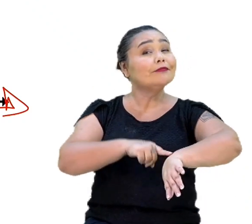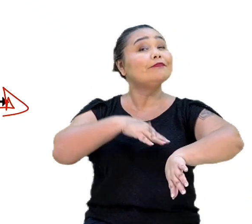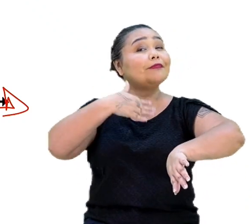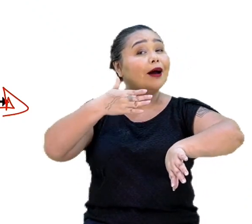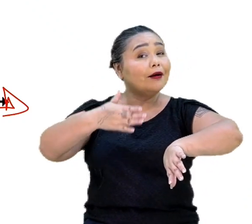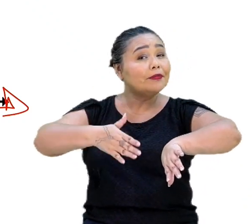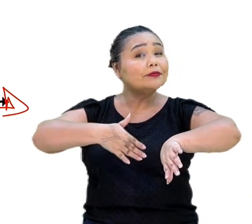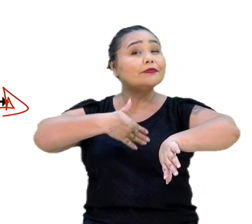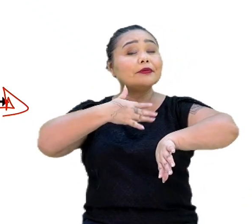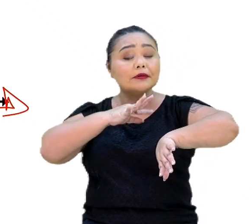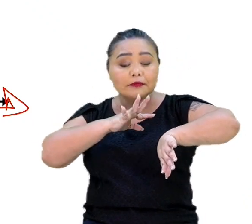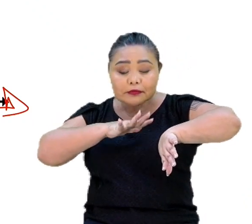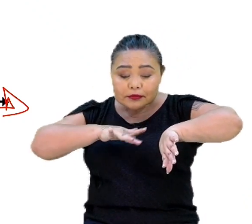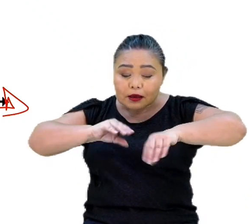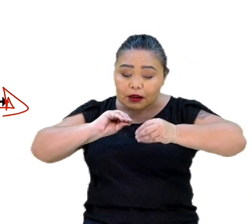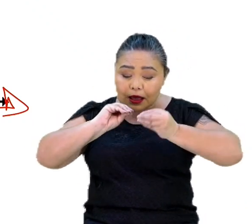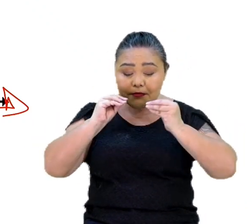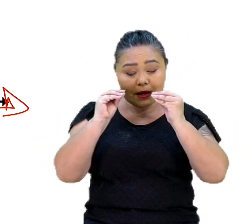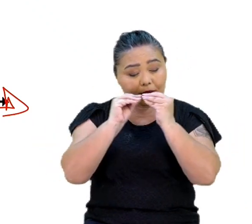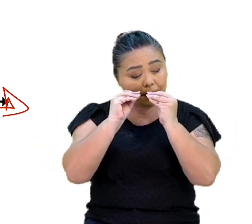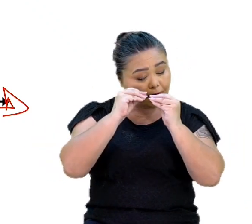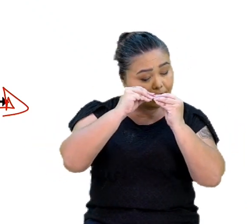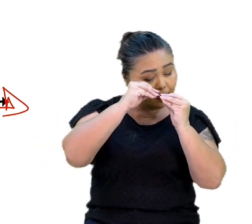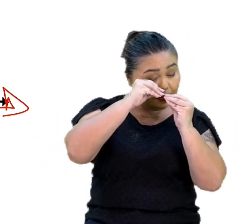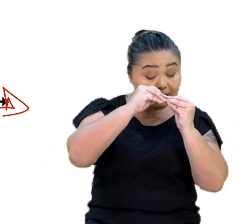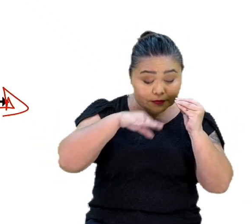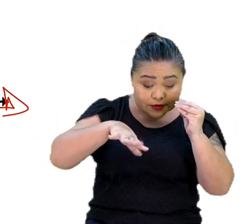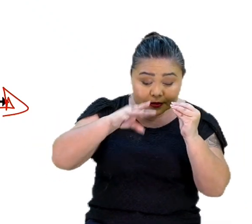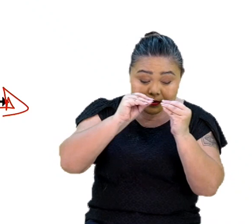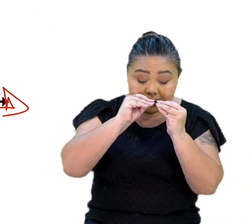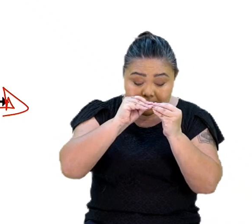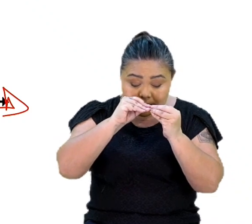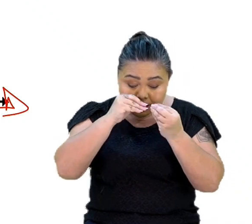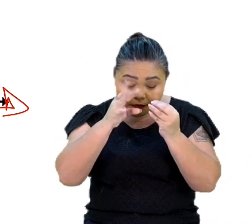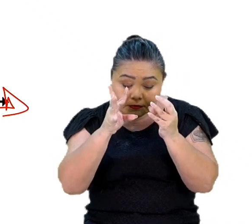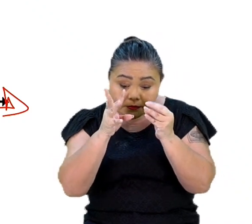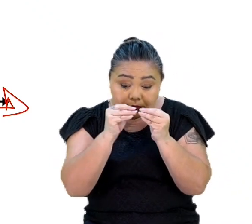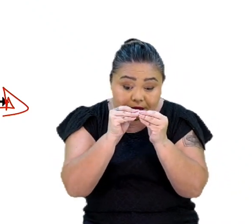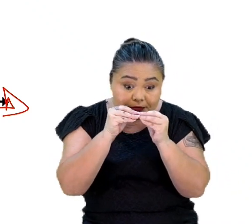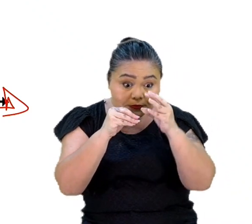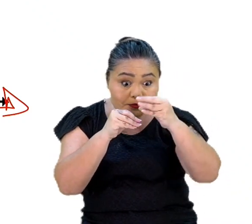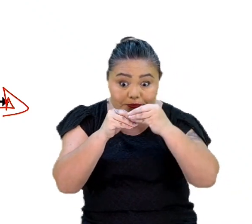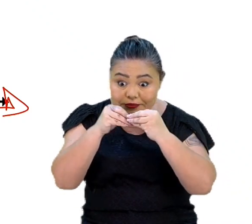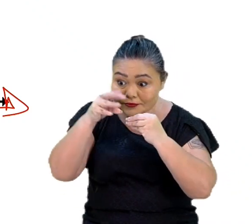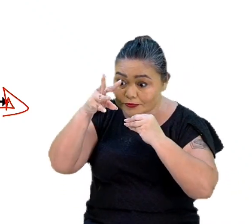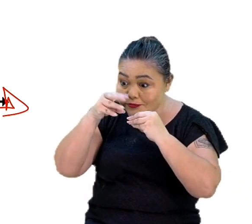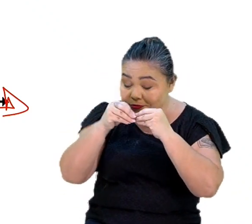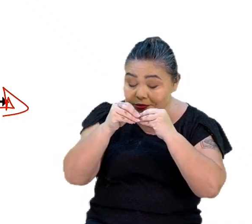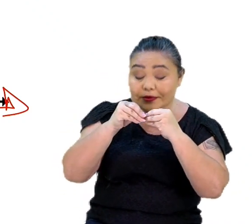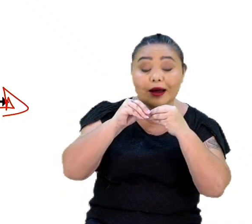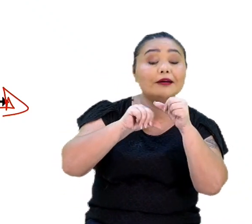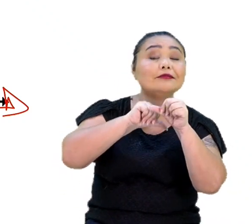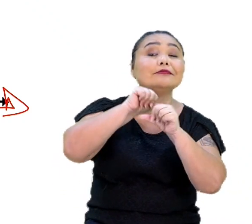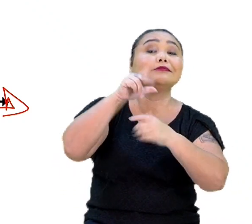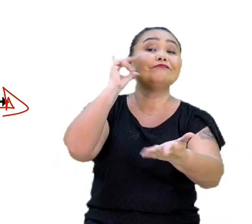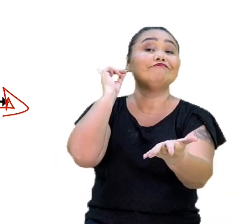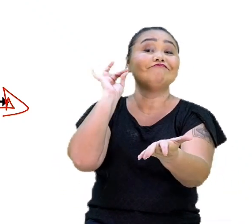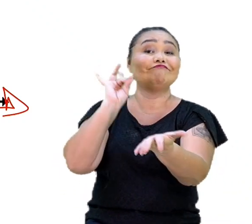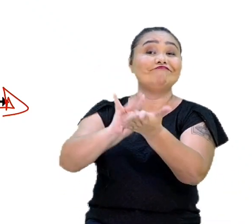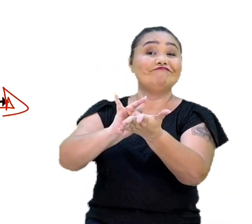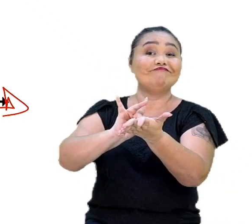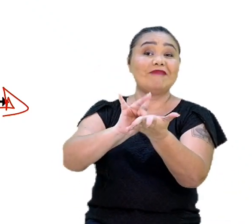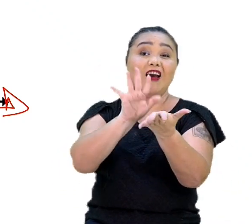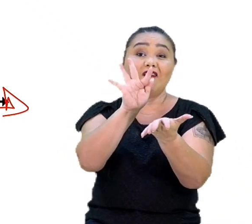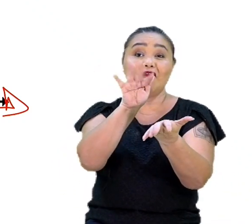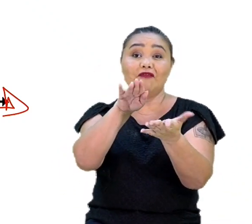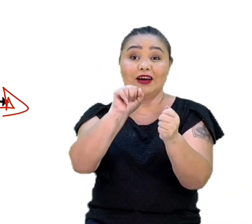que todas as moléculas que estão ali vão se juntando para que sofra a mudança de fase. Então, durante